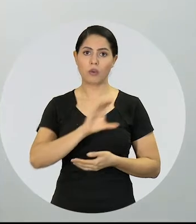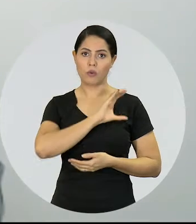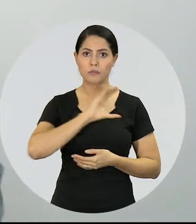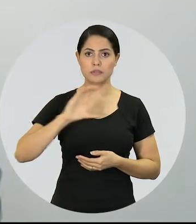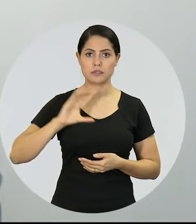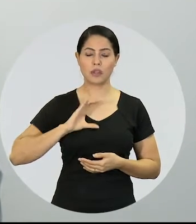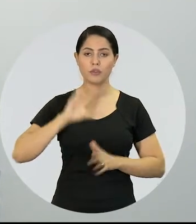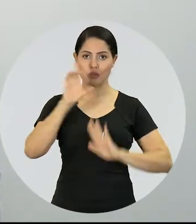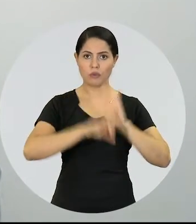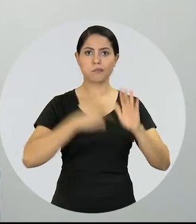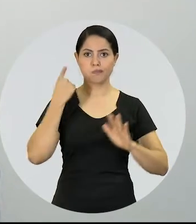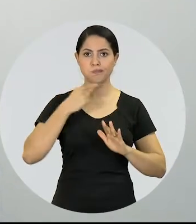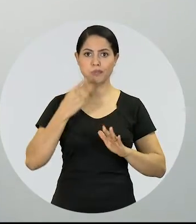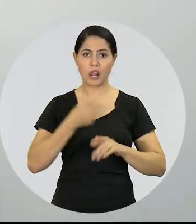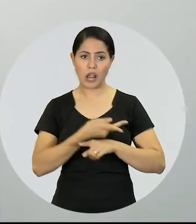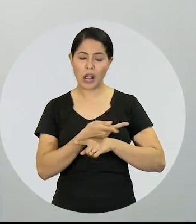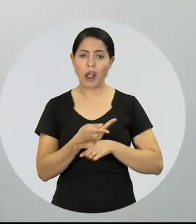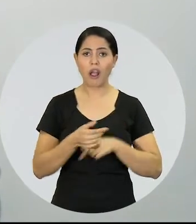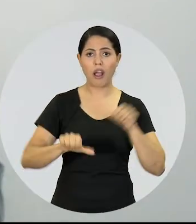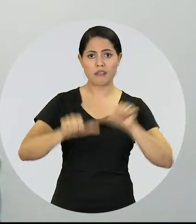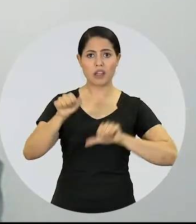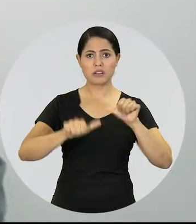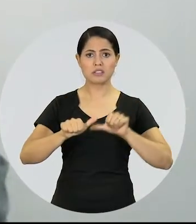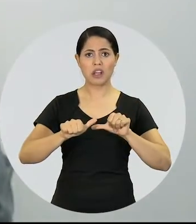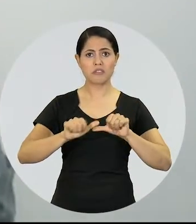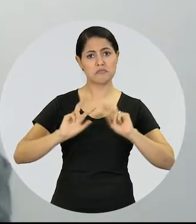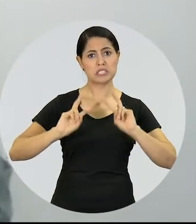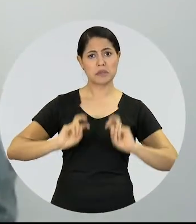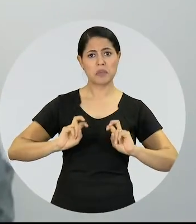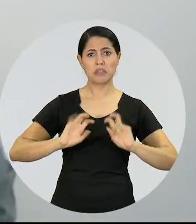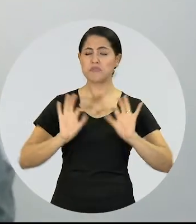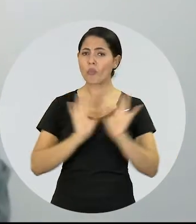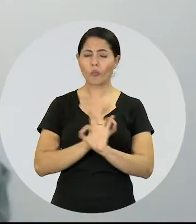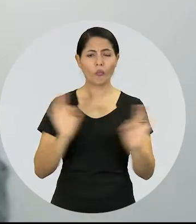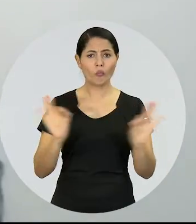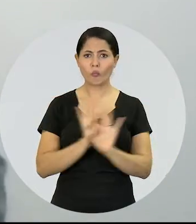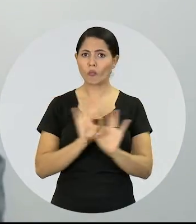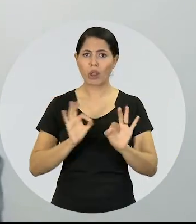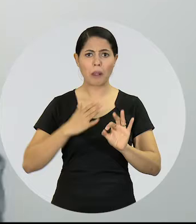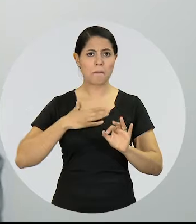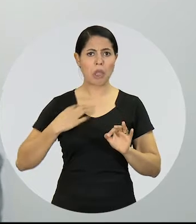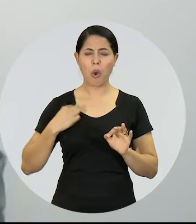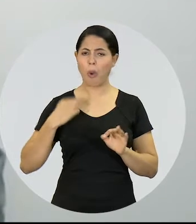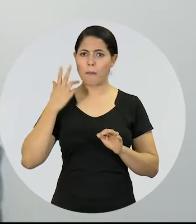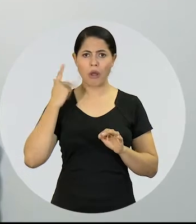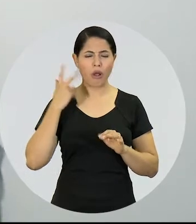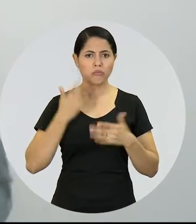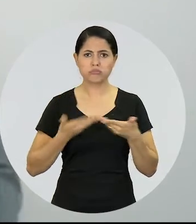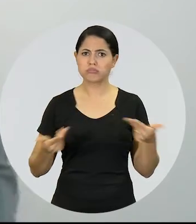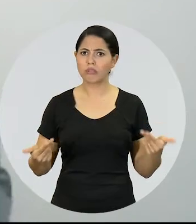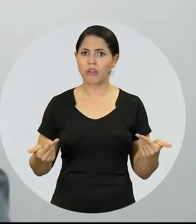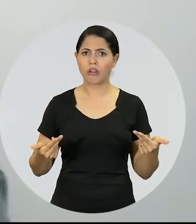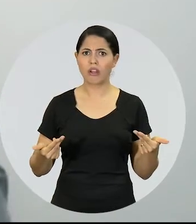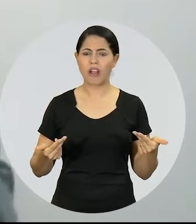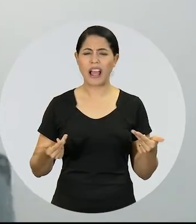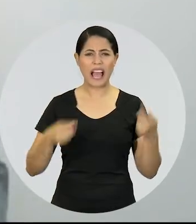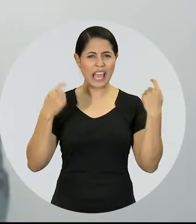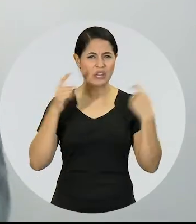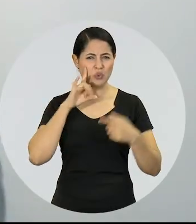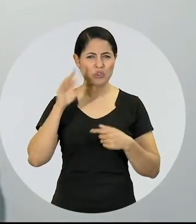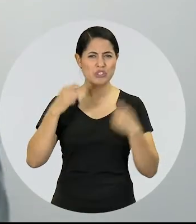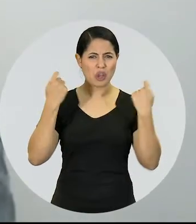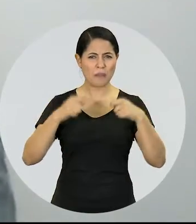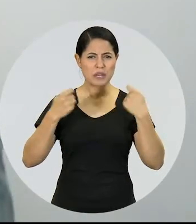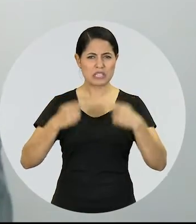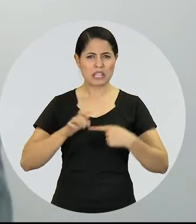o fórum. Eles verificaram minha vestimenta, que não tinha nada demais, e eu tive no dia